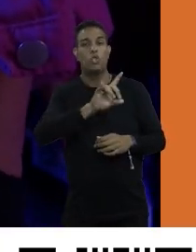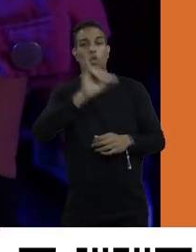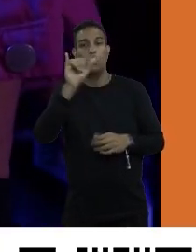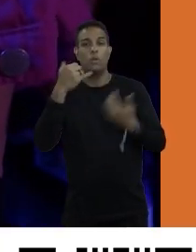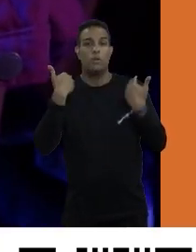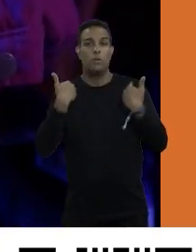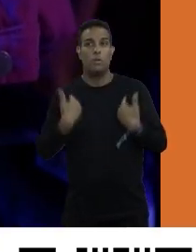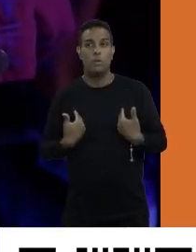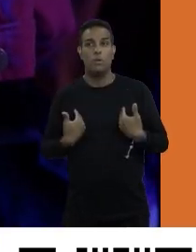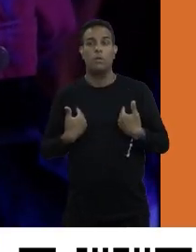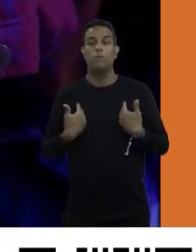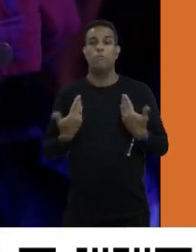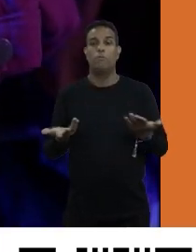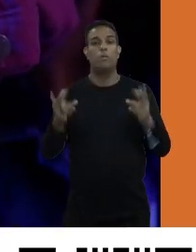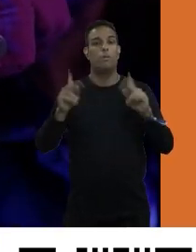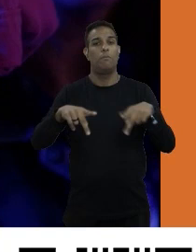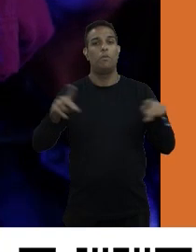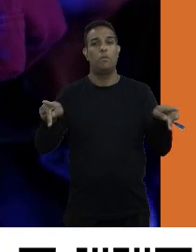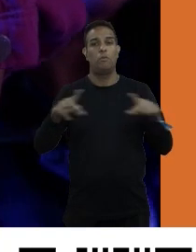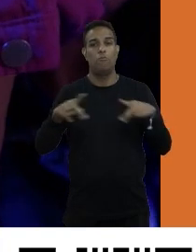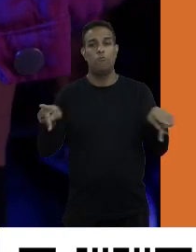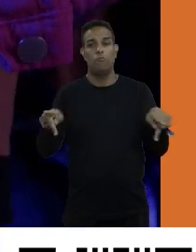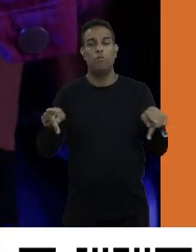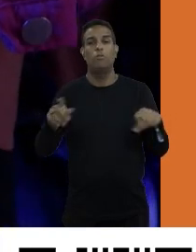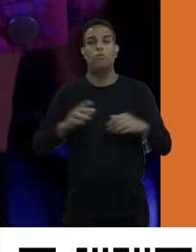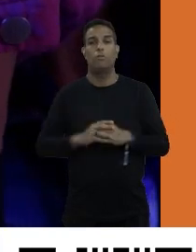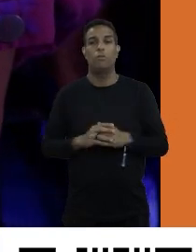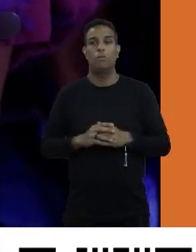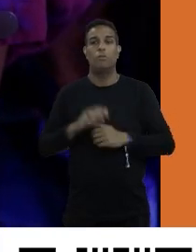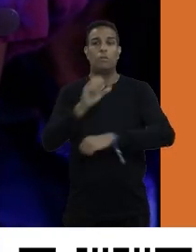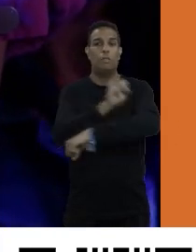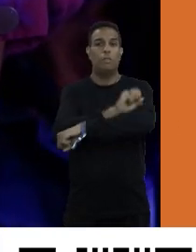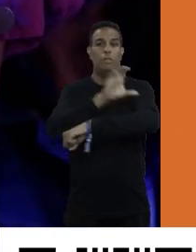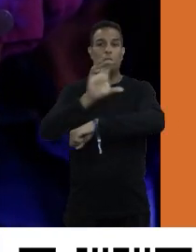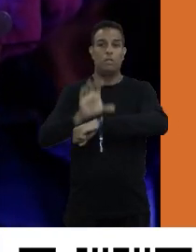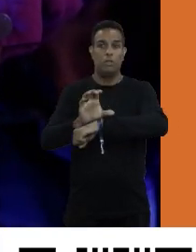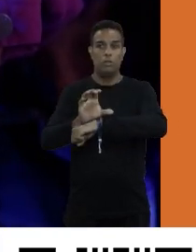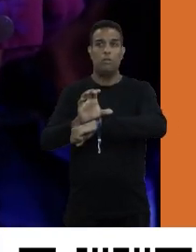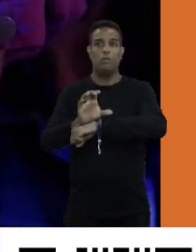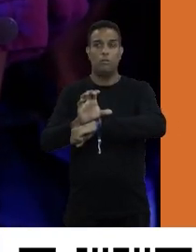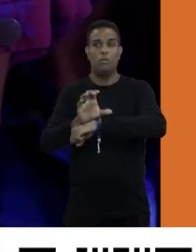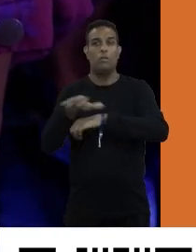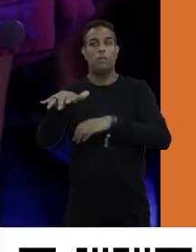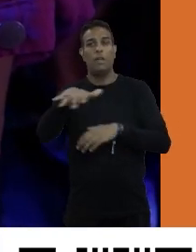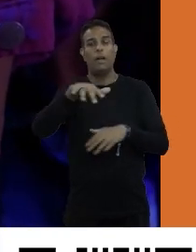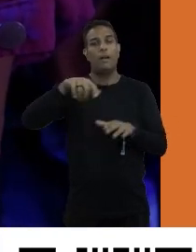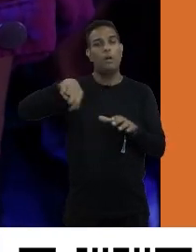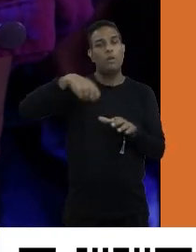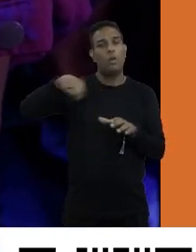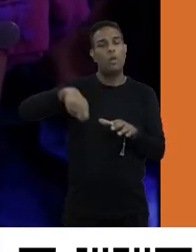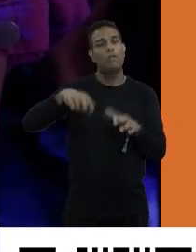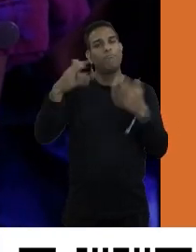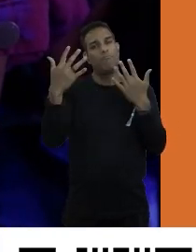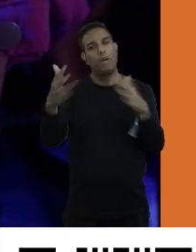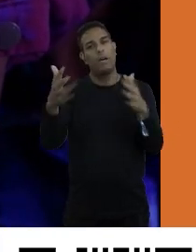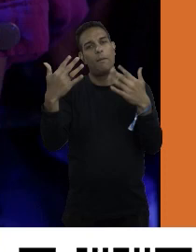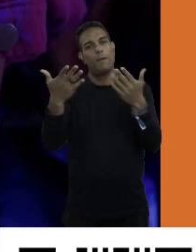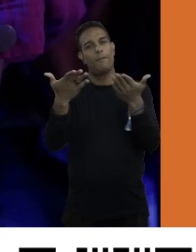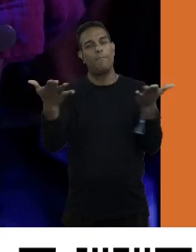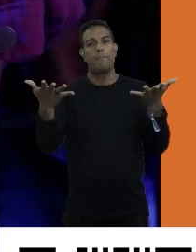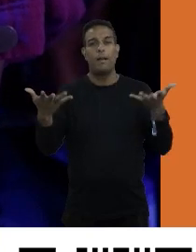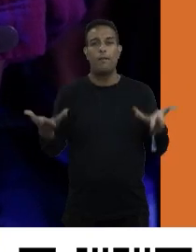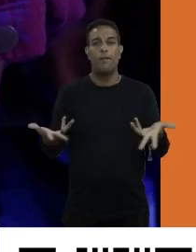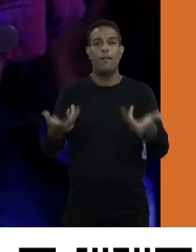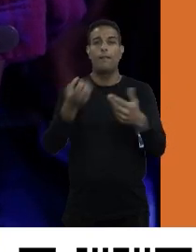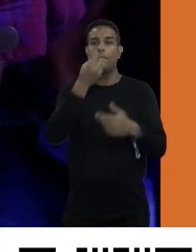Carla Storino, eu sou professora do SENAC, de idiomas para gastronomia. Primeiro, parabéns, é uma